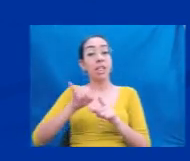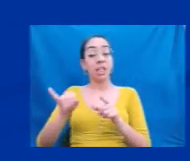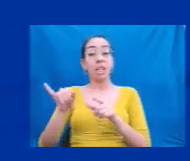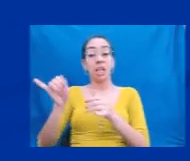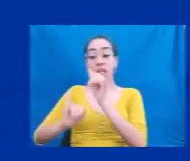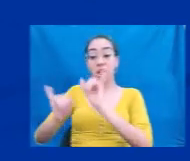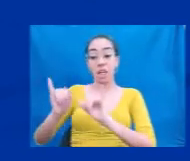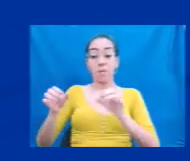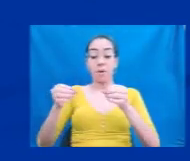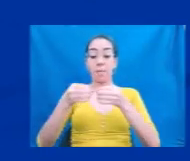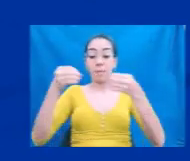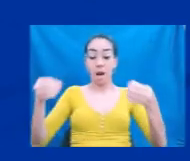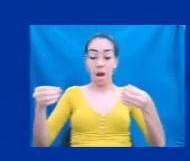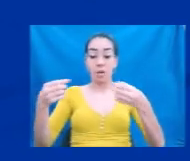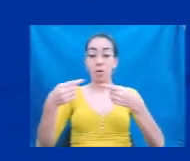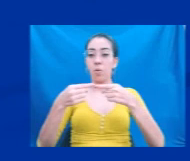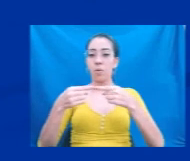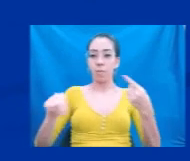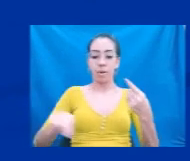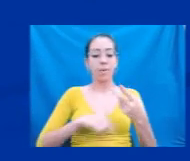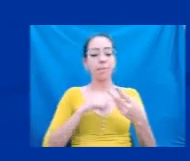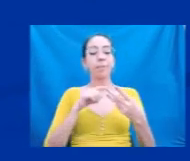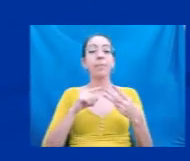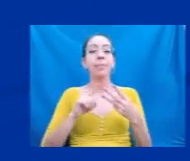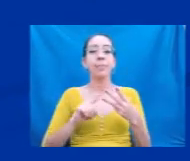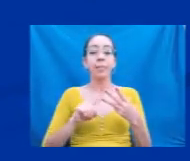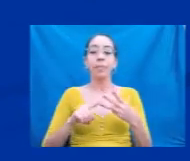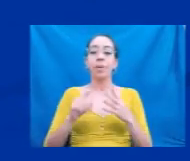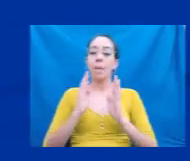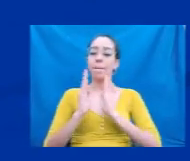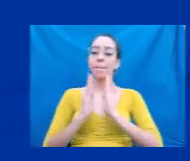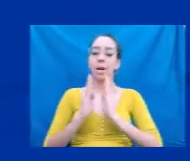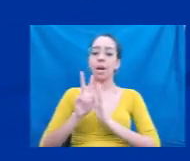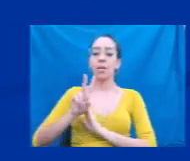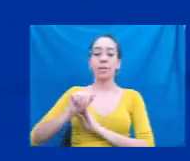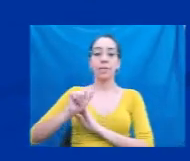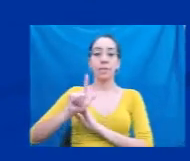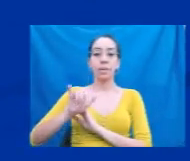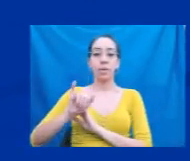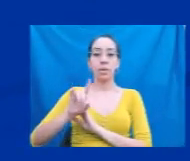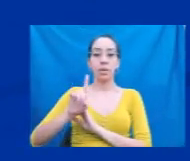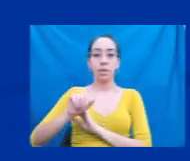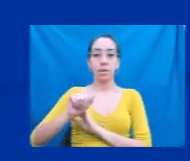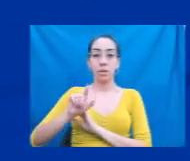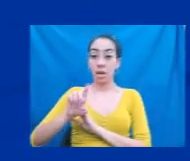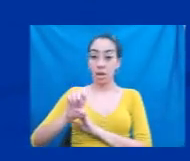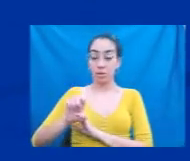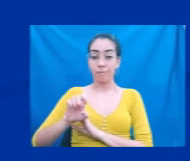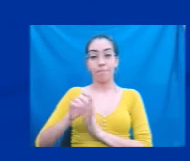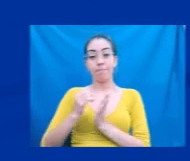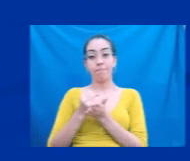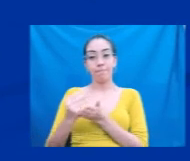substâncias, porque, por vezes, gente, o preço que você paga para adquirir um produto químico, vou dar um exemplo aqui, o fenol. O preço